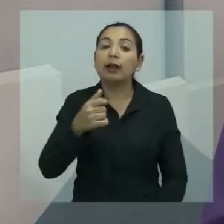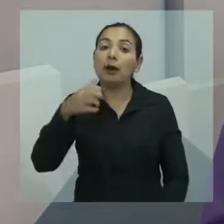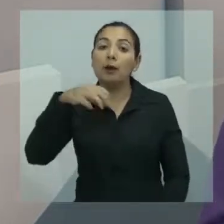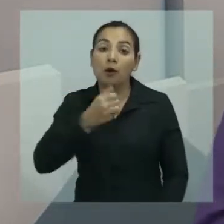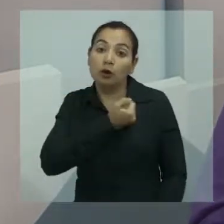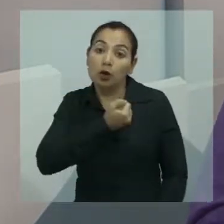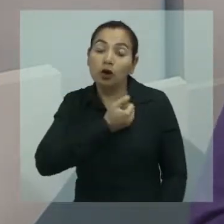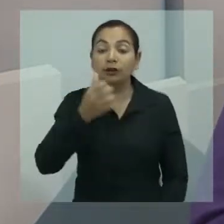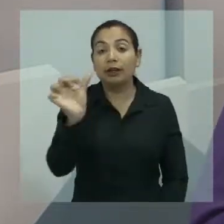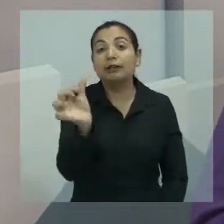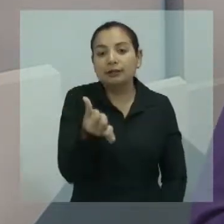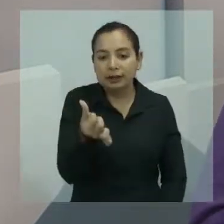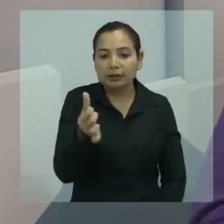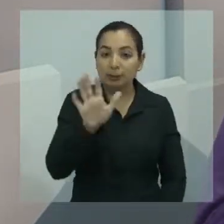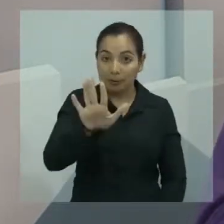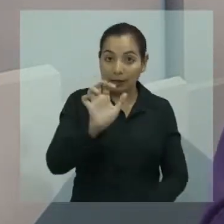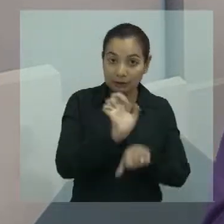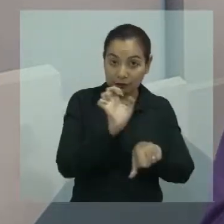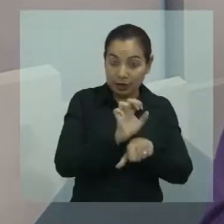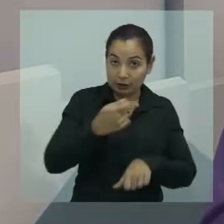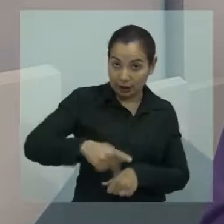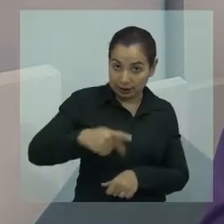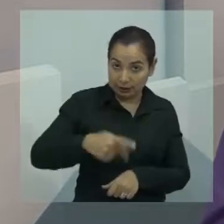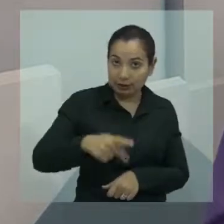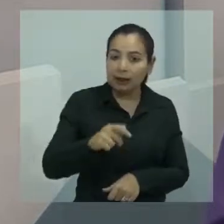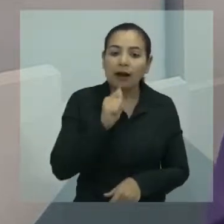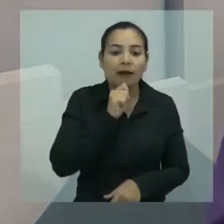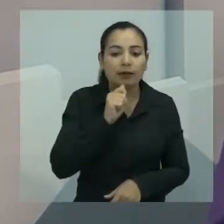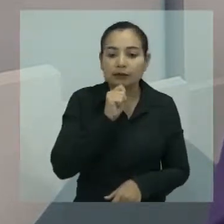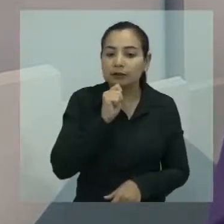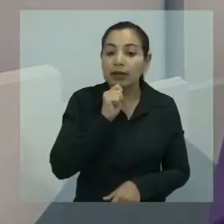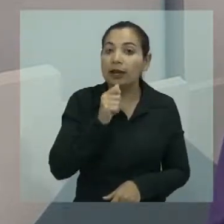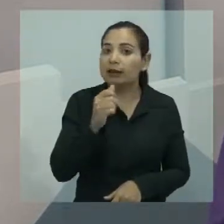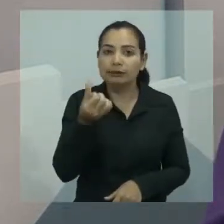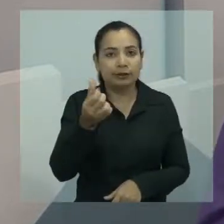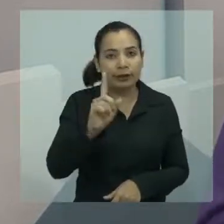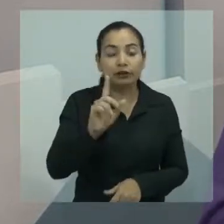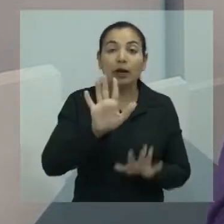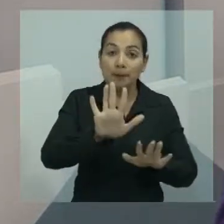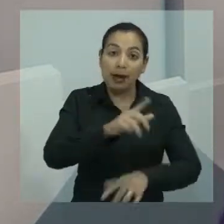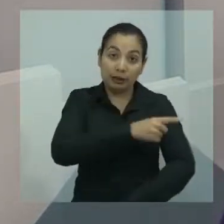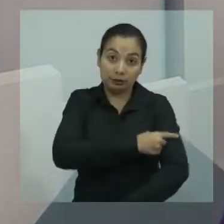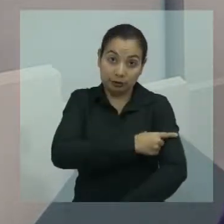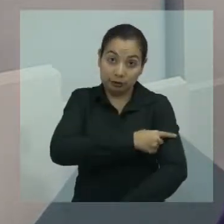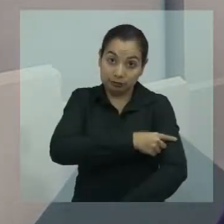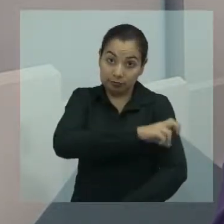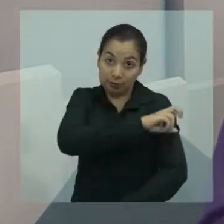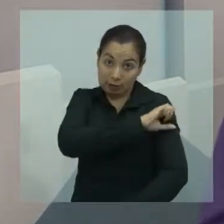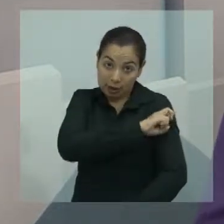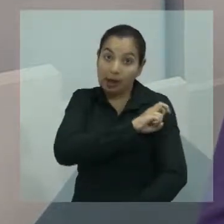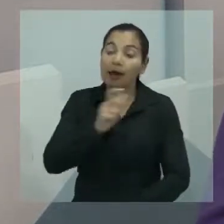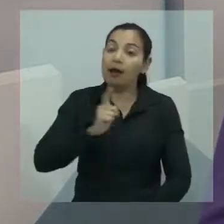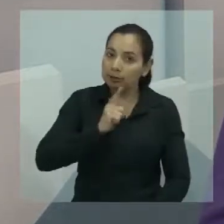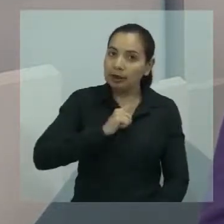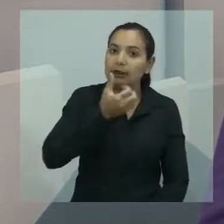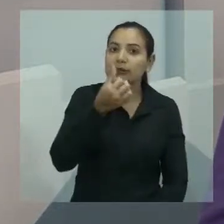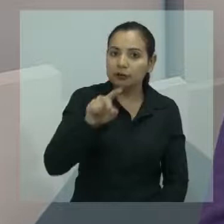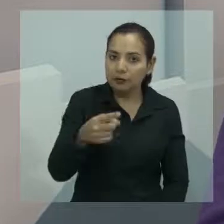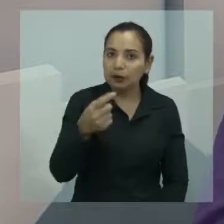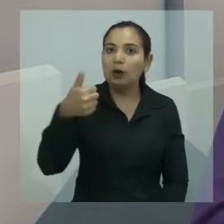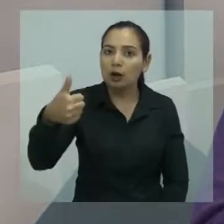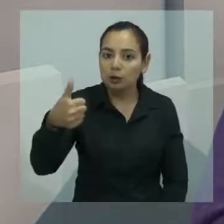para 2021 conseguir a nota 6 em cada uma dessas etapas. No estado do Ceará, a gente ainda não conseguiu 6, nas